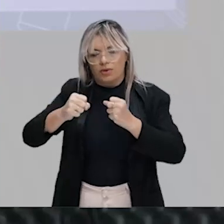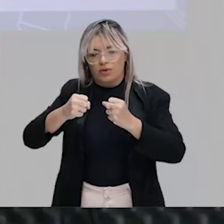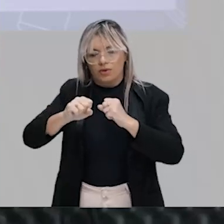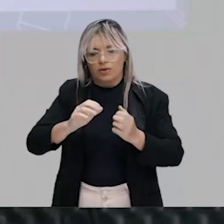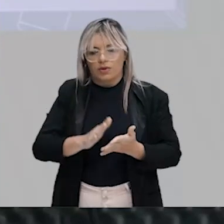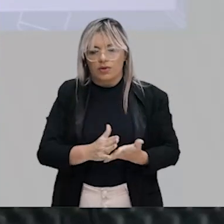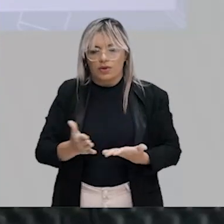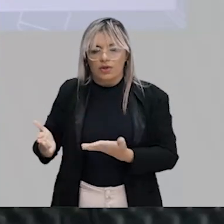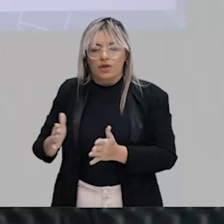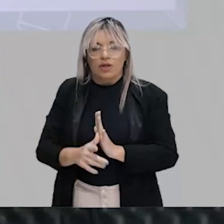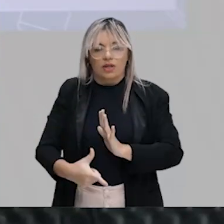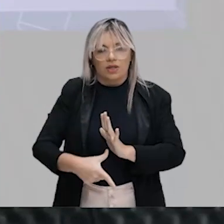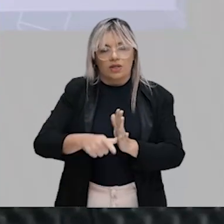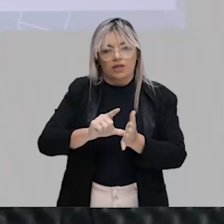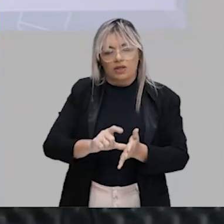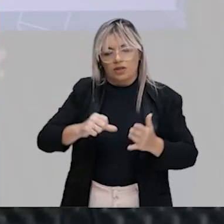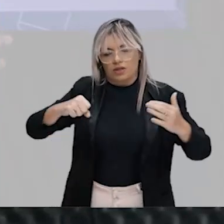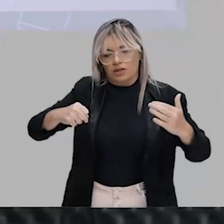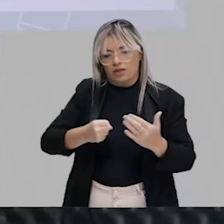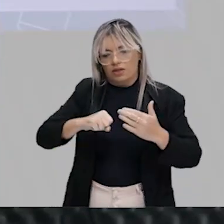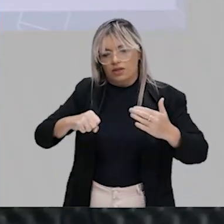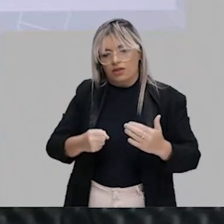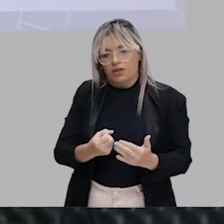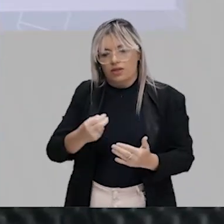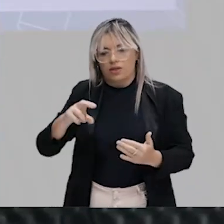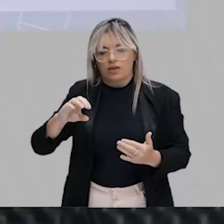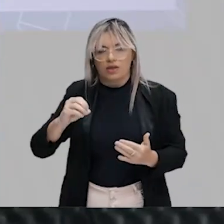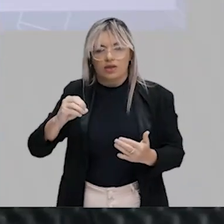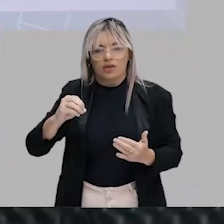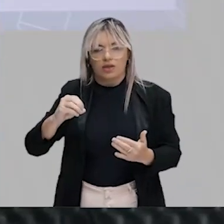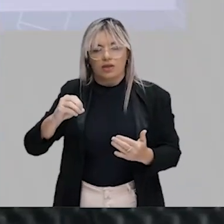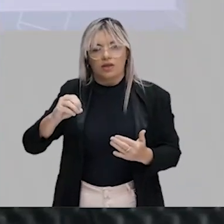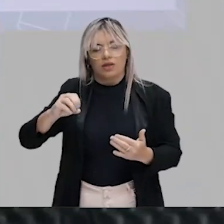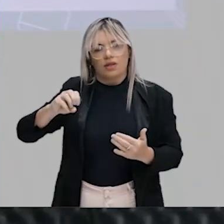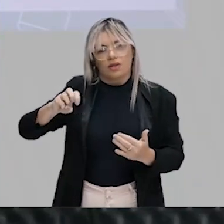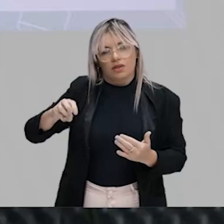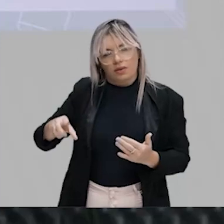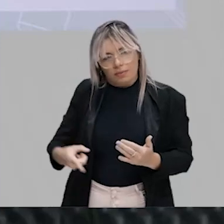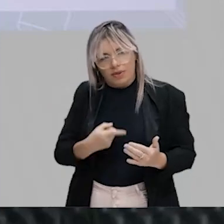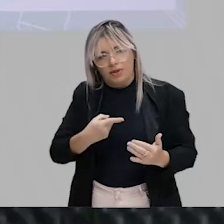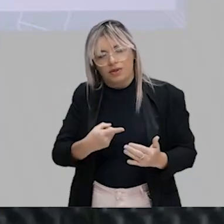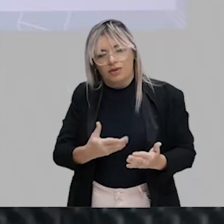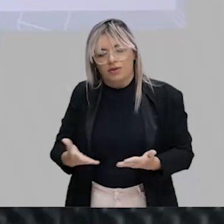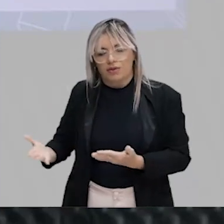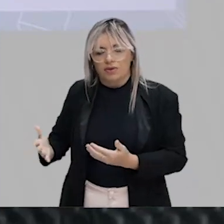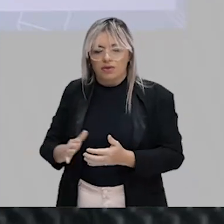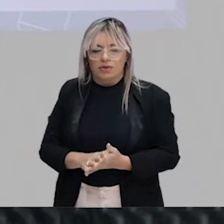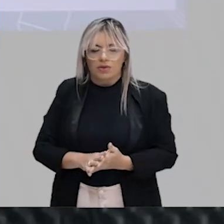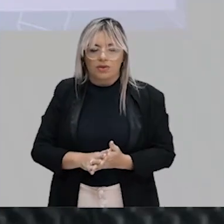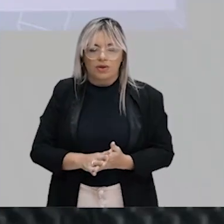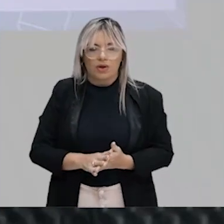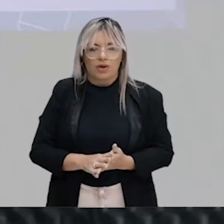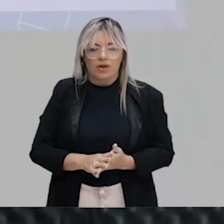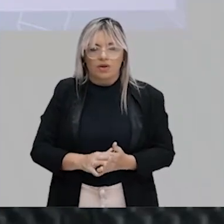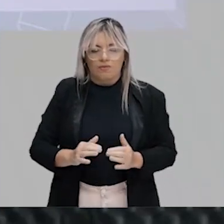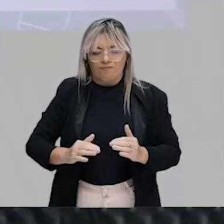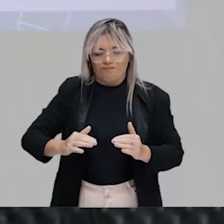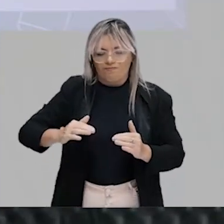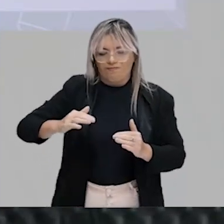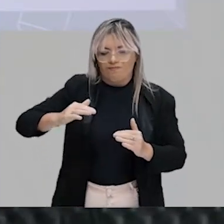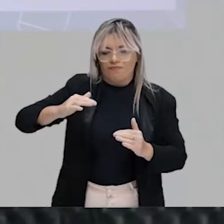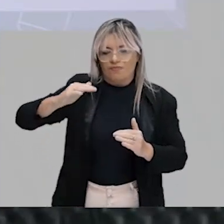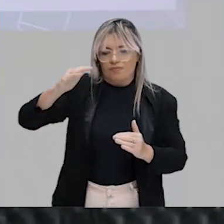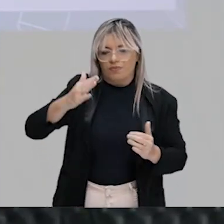mil seguidores. Hoje está em torno de 3 milhões e meio de seguidores. Olha o número quanto subiu. E esse número